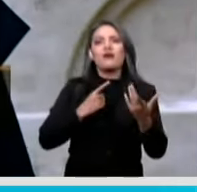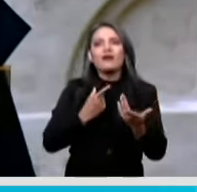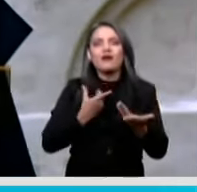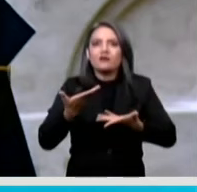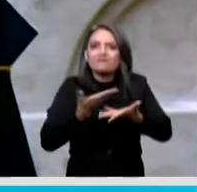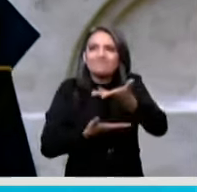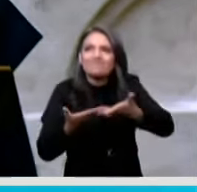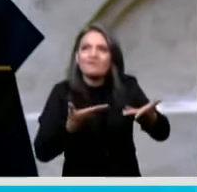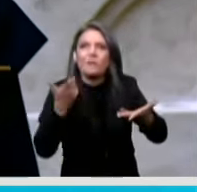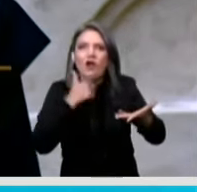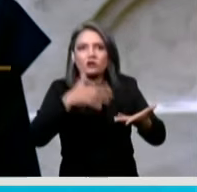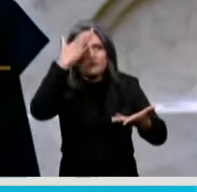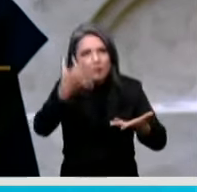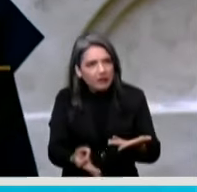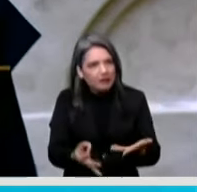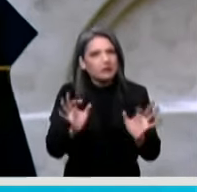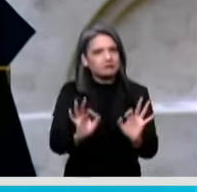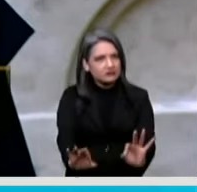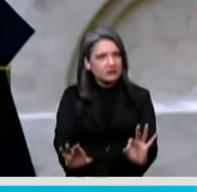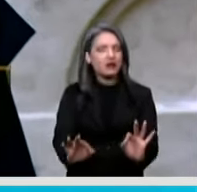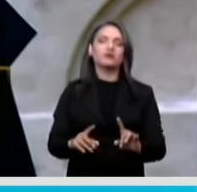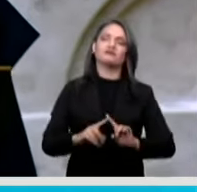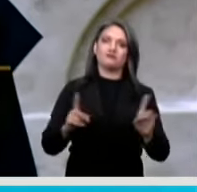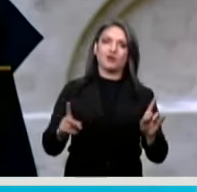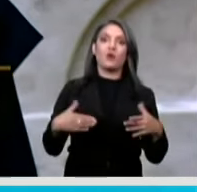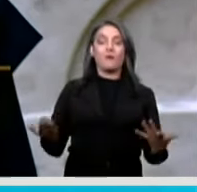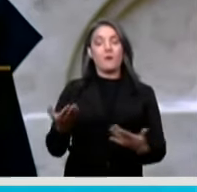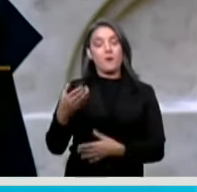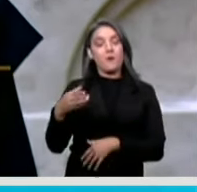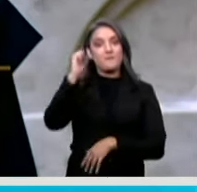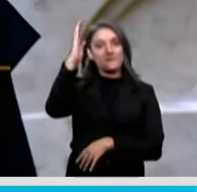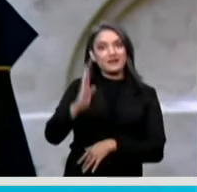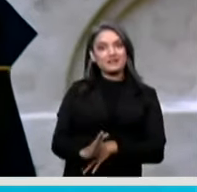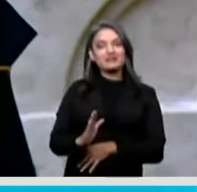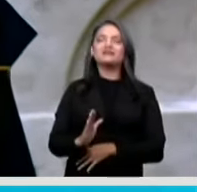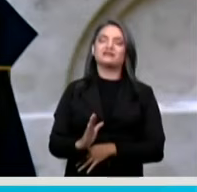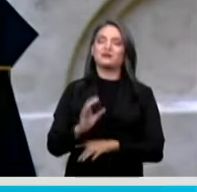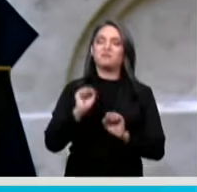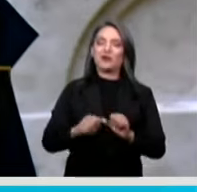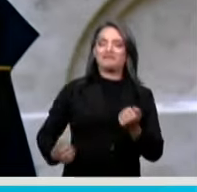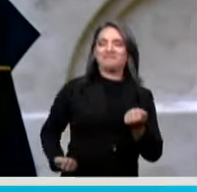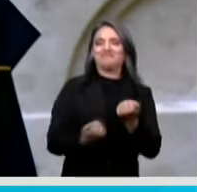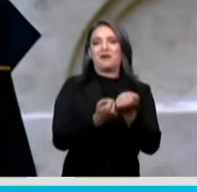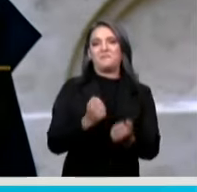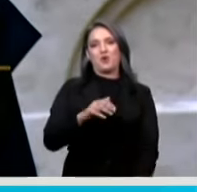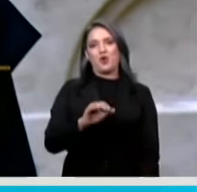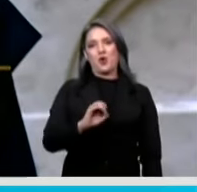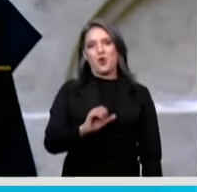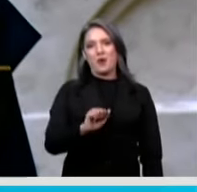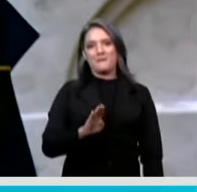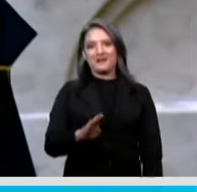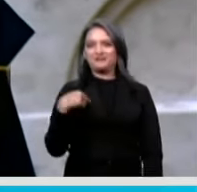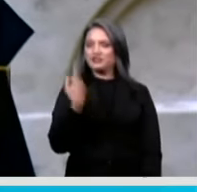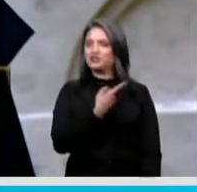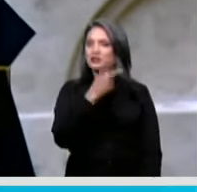se só custasse muito caro tudo bem o problema é que elas entregam muito pouco eu vou dar um exemplo aqui que é um exemplo até caricato da Justiça do